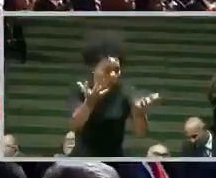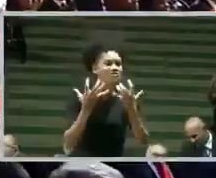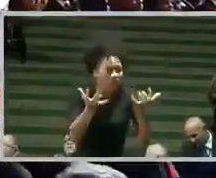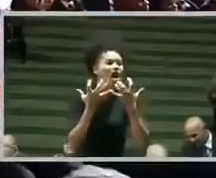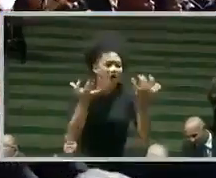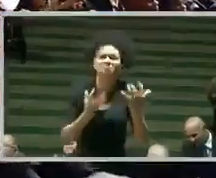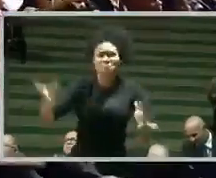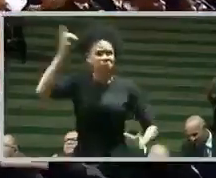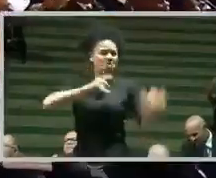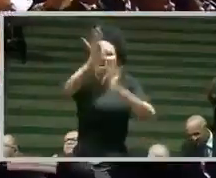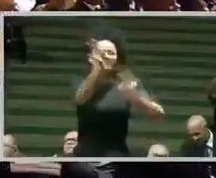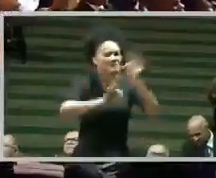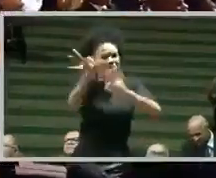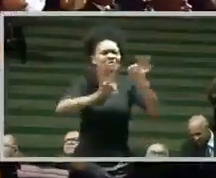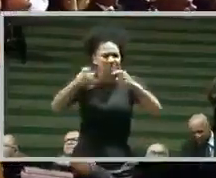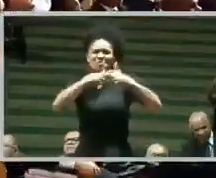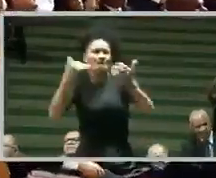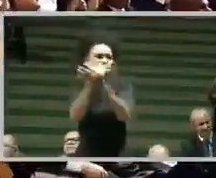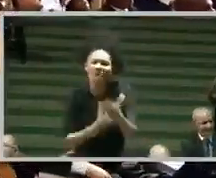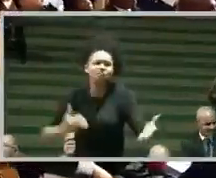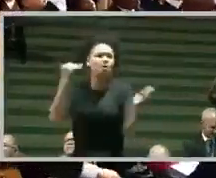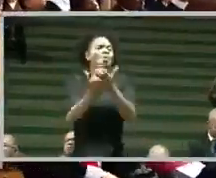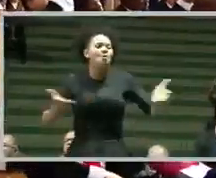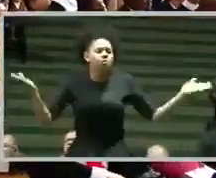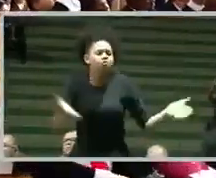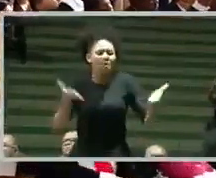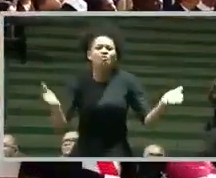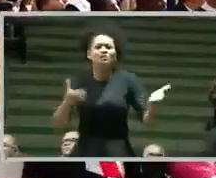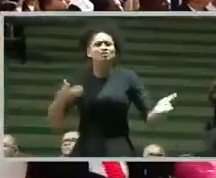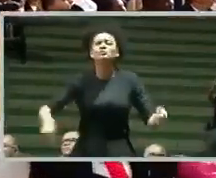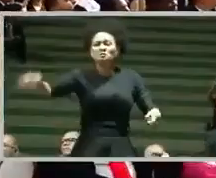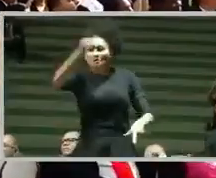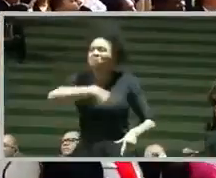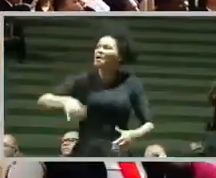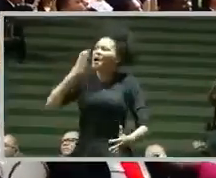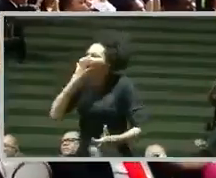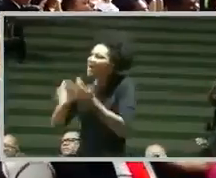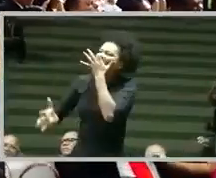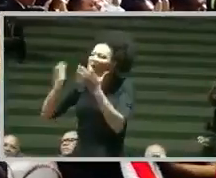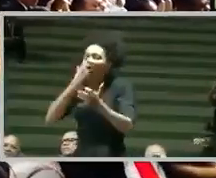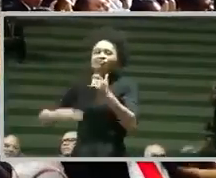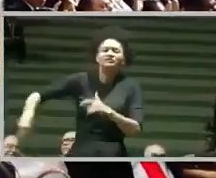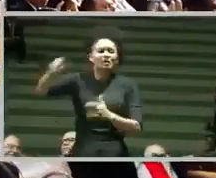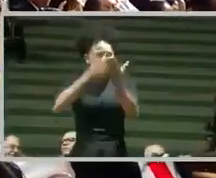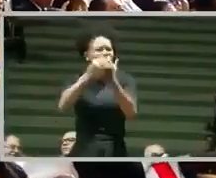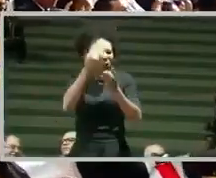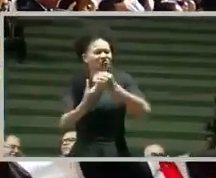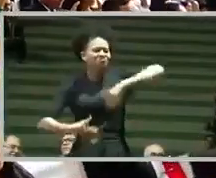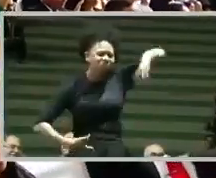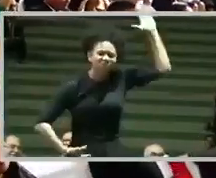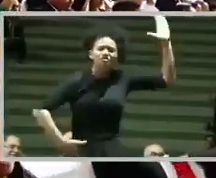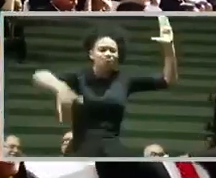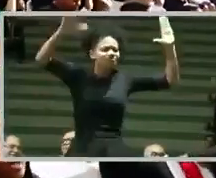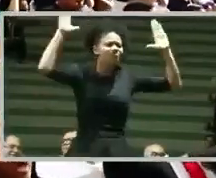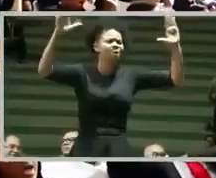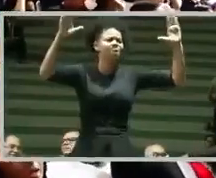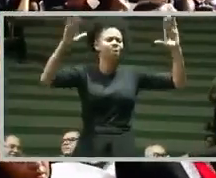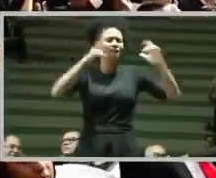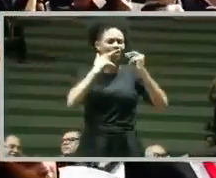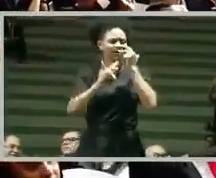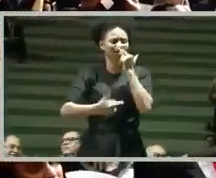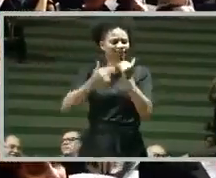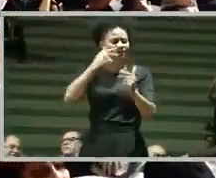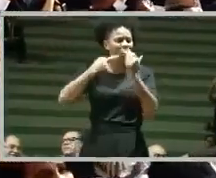Deus faça algo grande aqui hoje, para admirarmos, levante a mão. O remas.